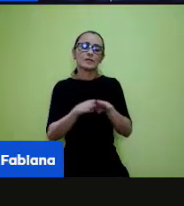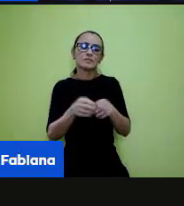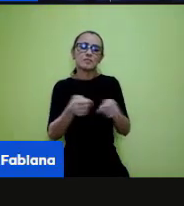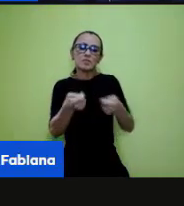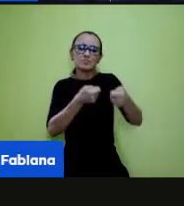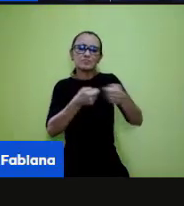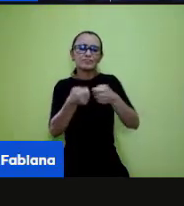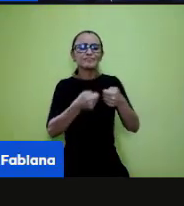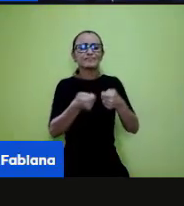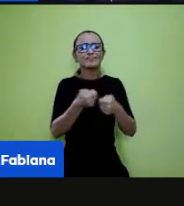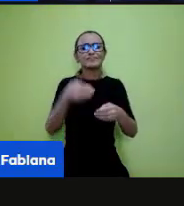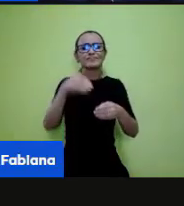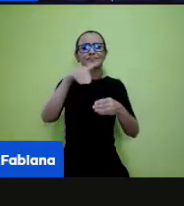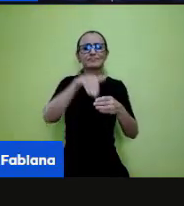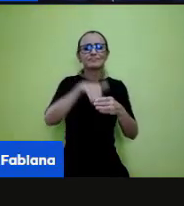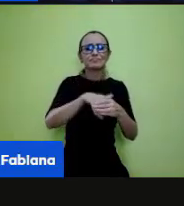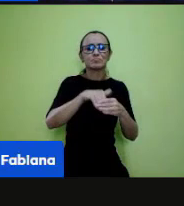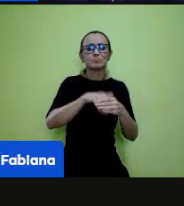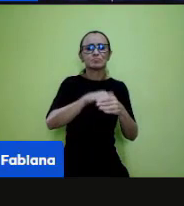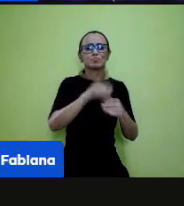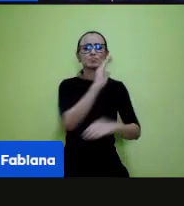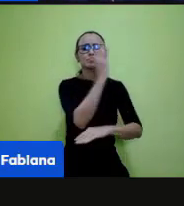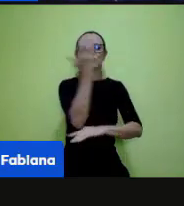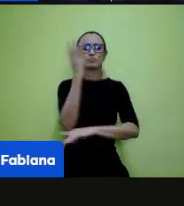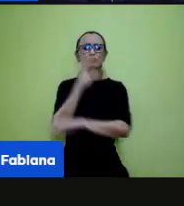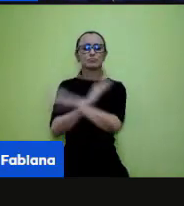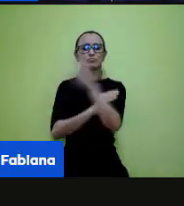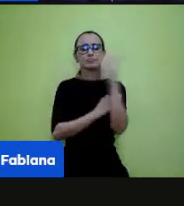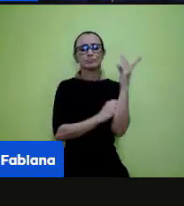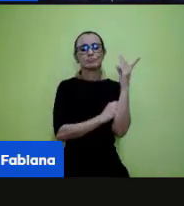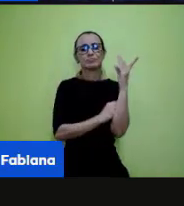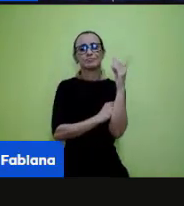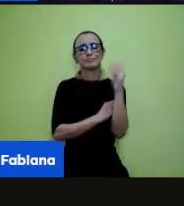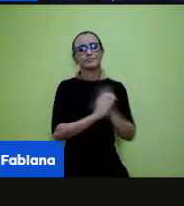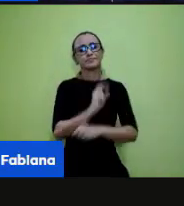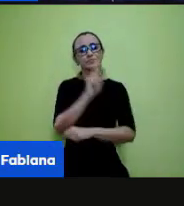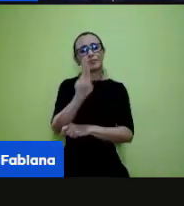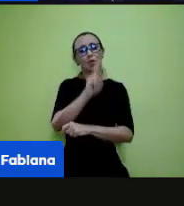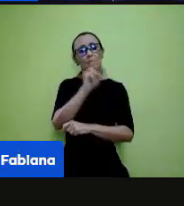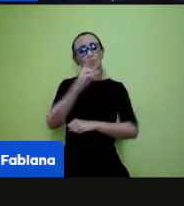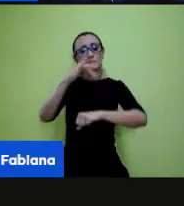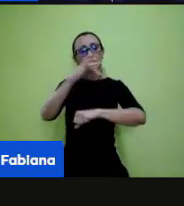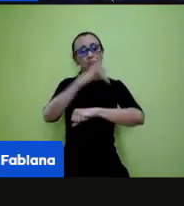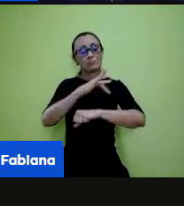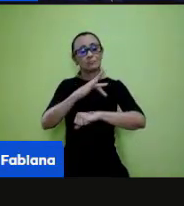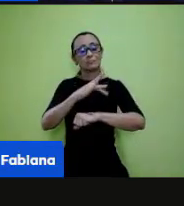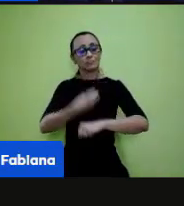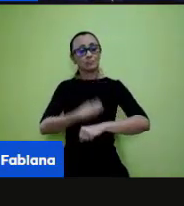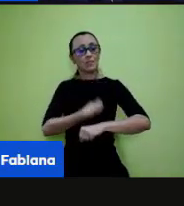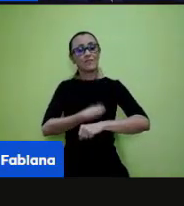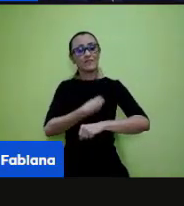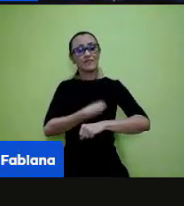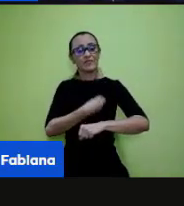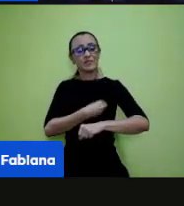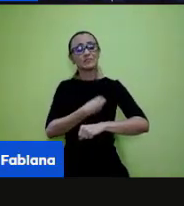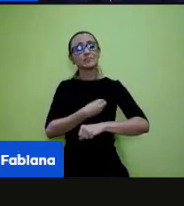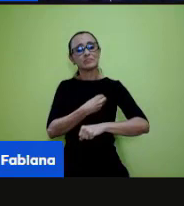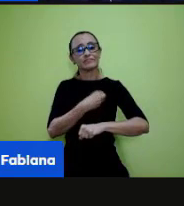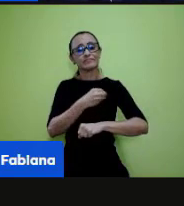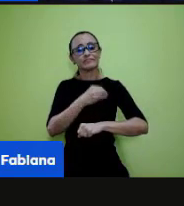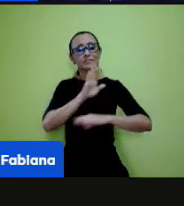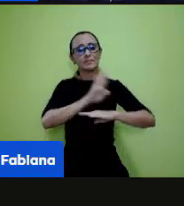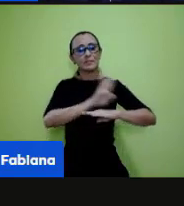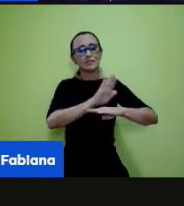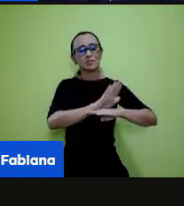controle onde nós utilizamos organismos vivos para eliminar os focos